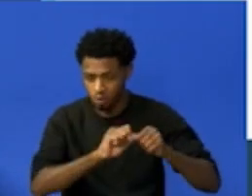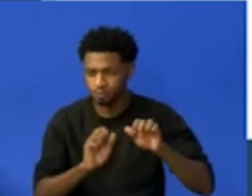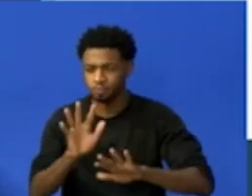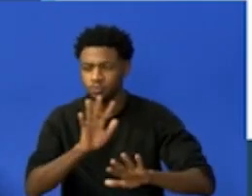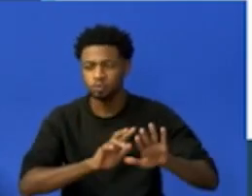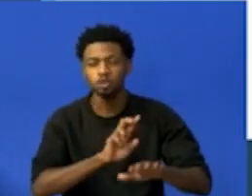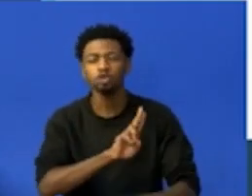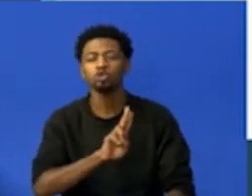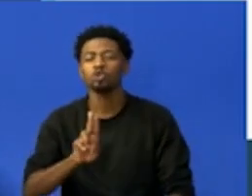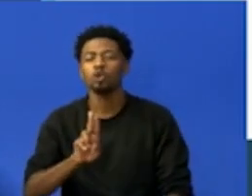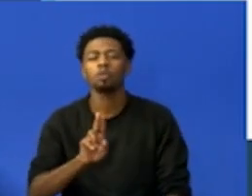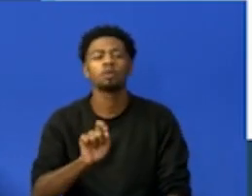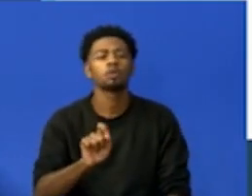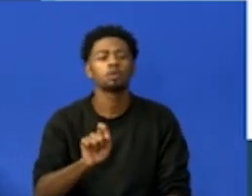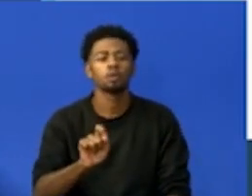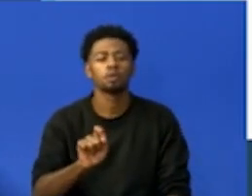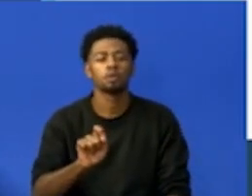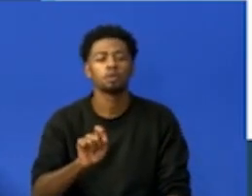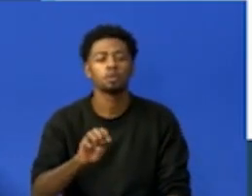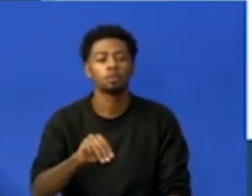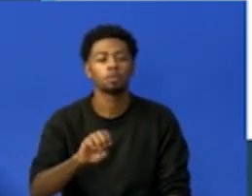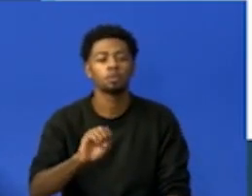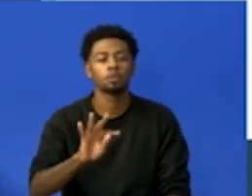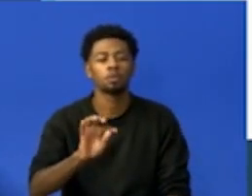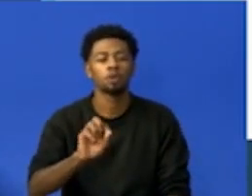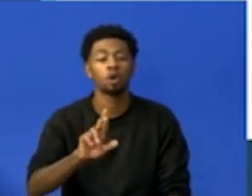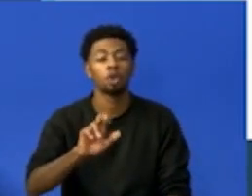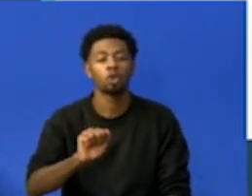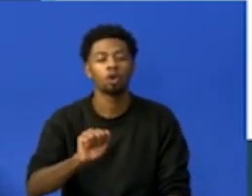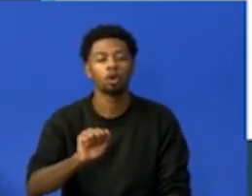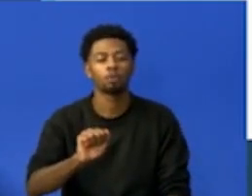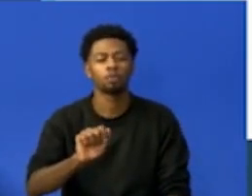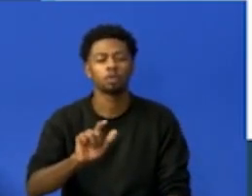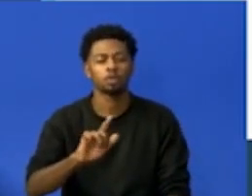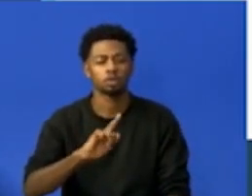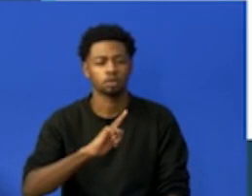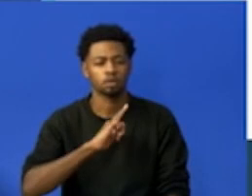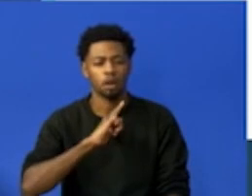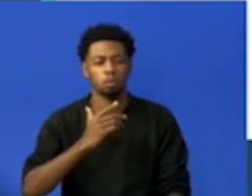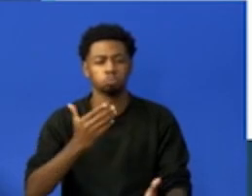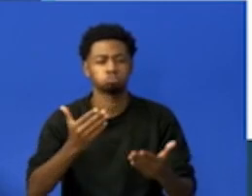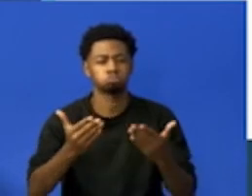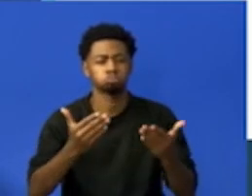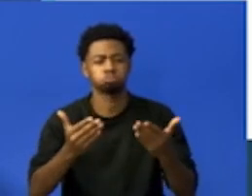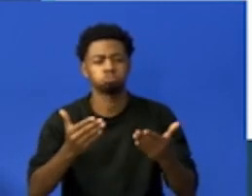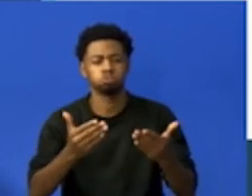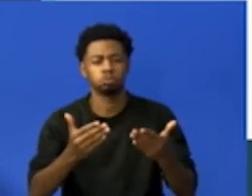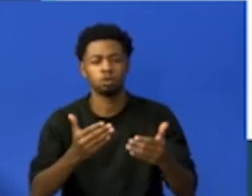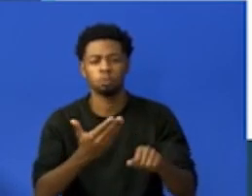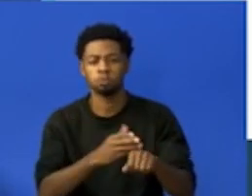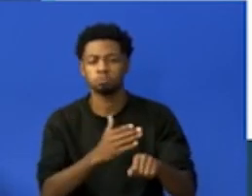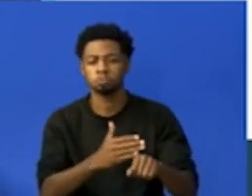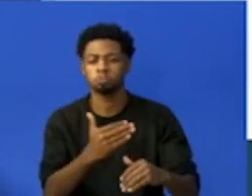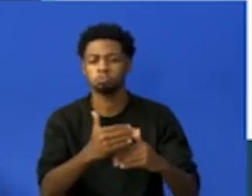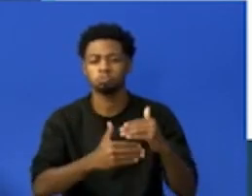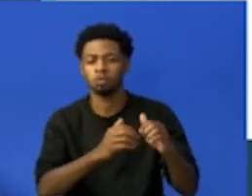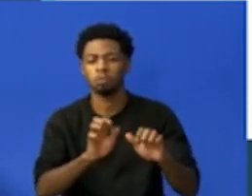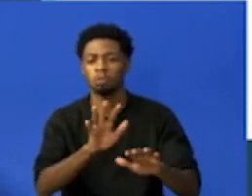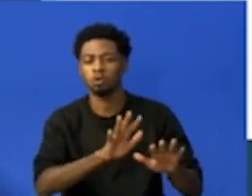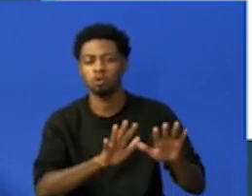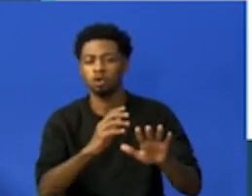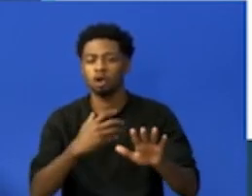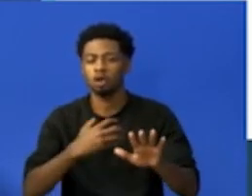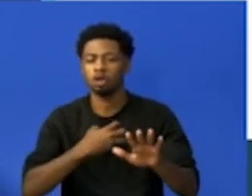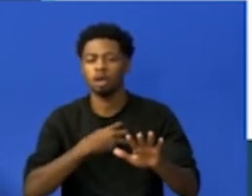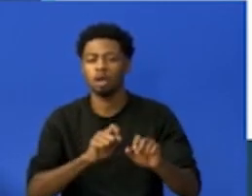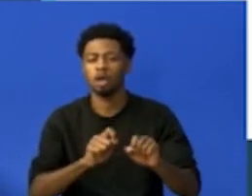movimentos é denominado de aprendizagem motora e está diretamente associado ao desempenho motor. Essa aprendizagem é caracterizada